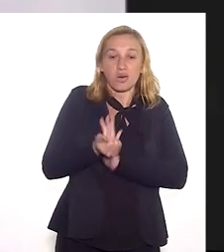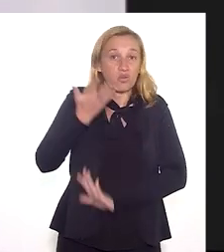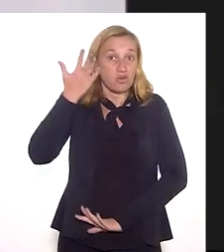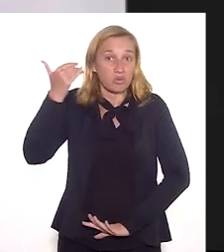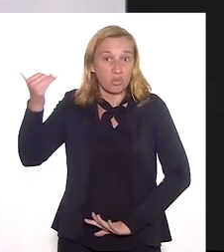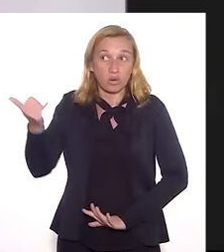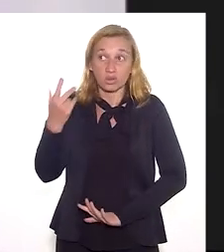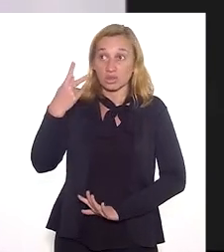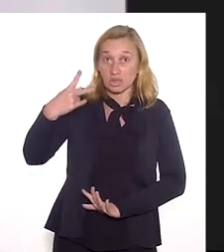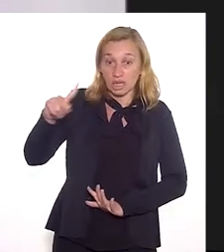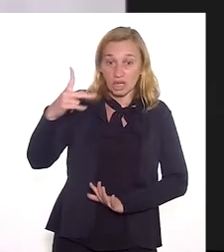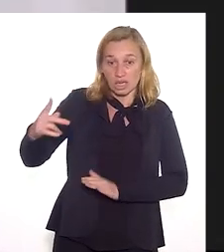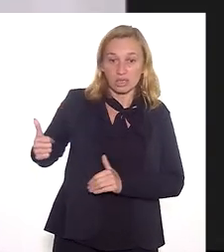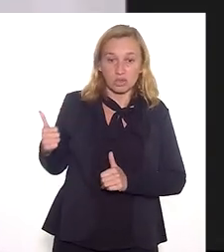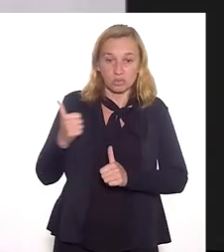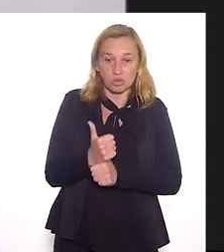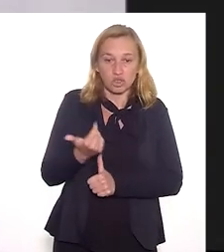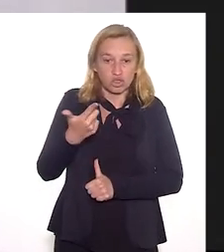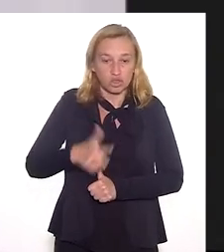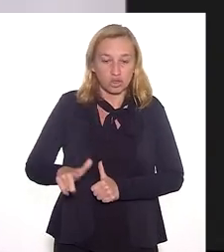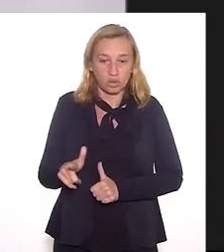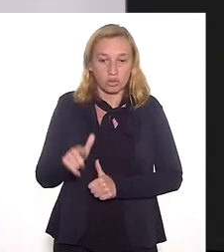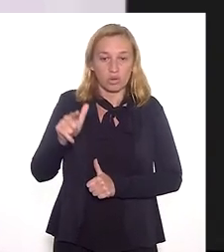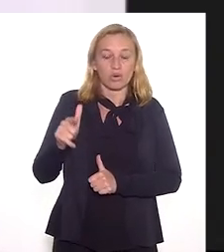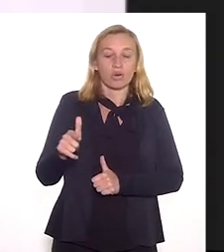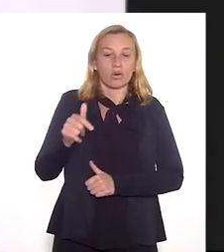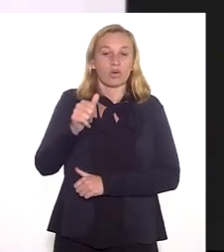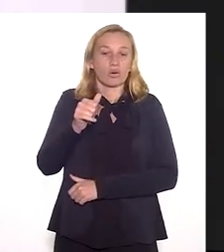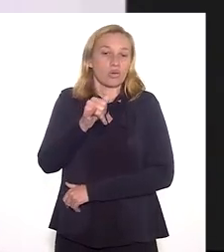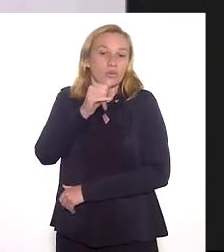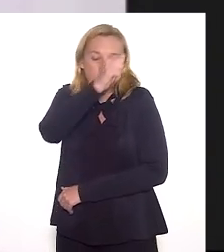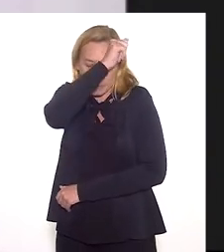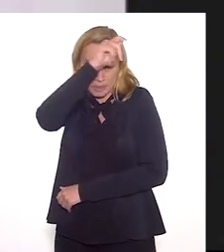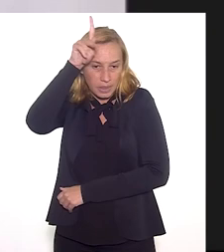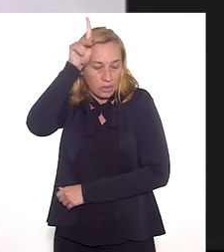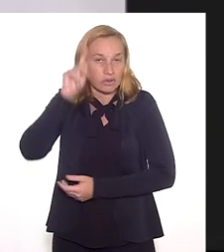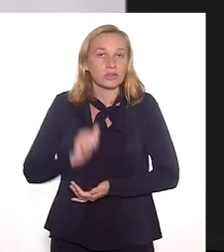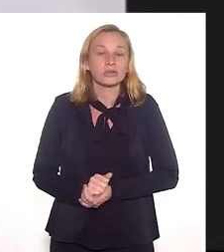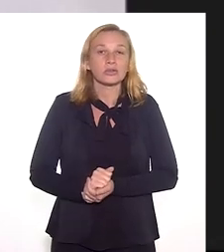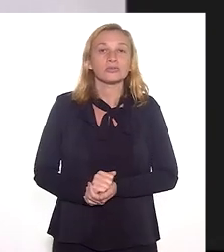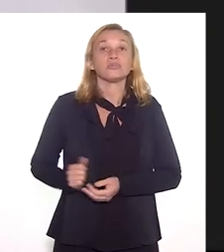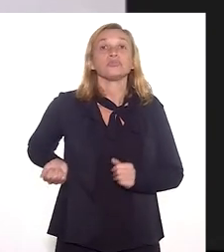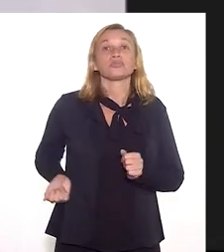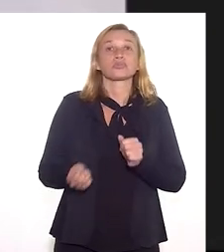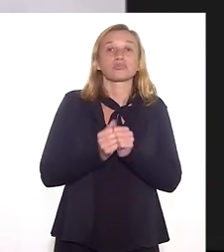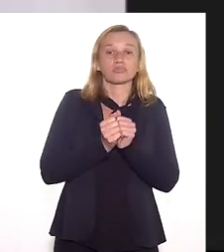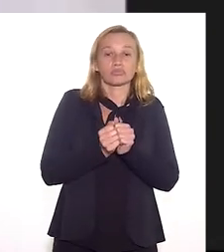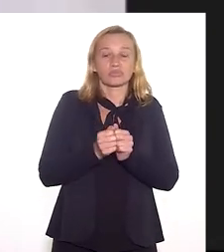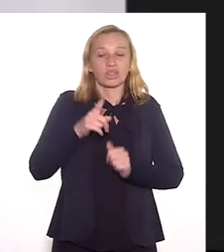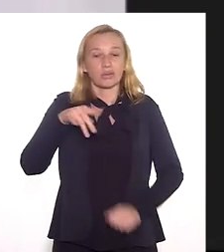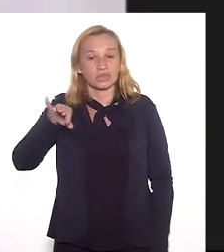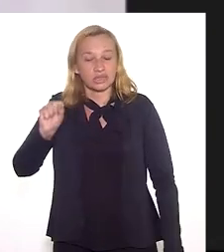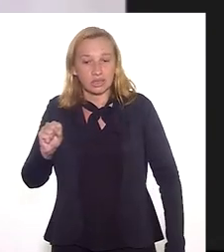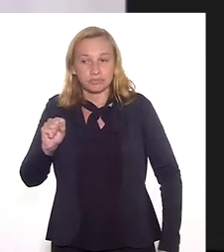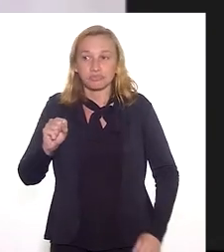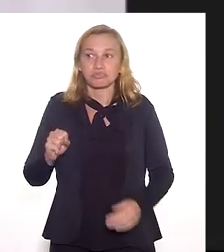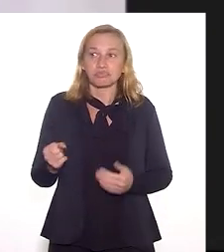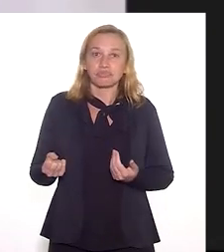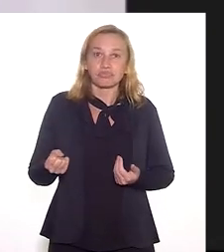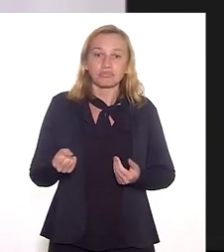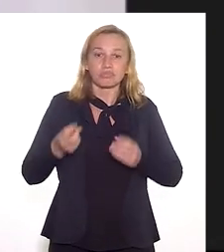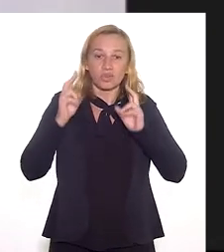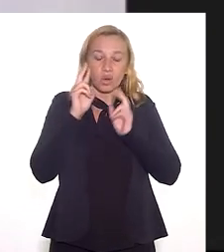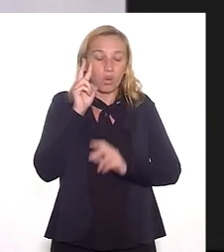fantástico do primeiro dia dele assumindo novamente a cadeira de prefeito. E aí a gente, junto com